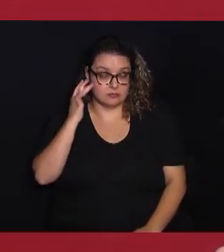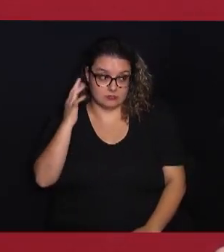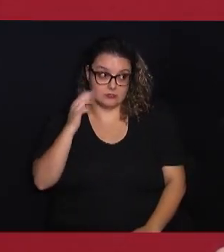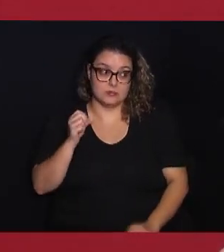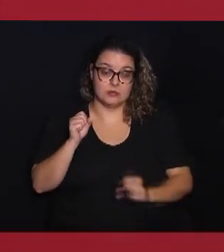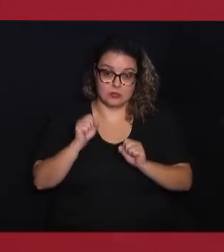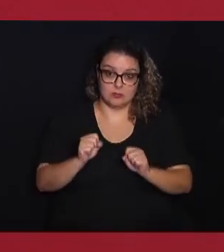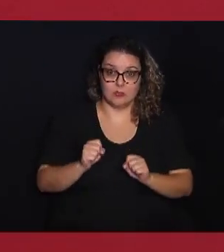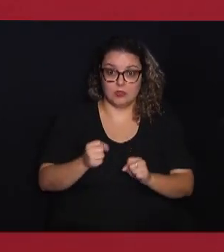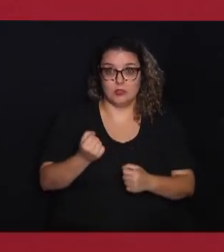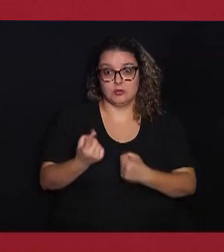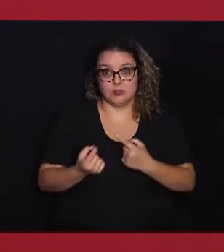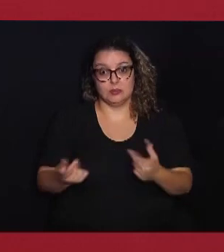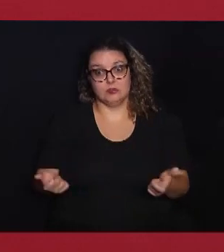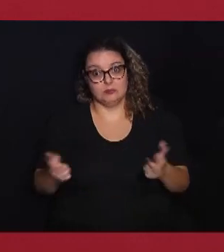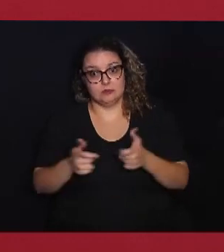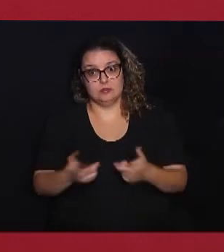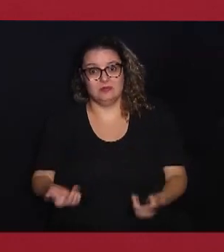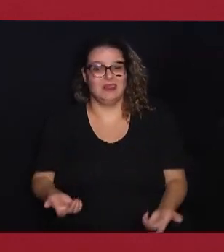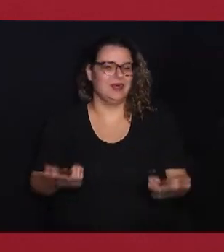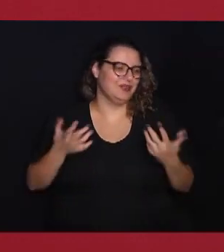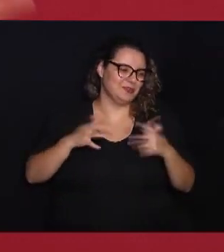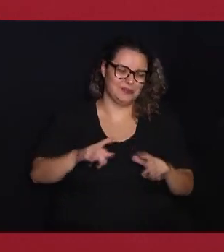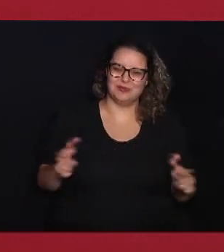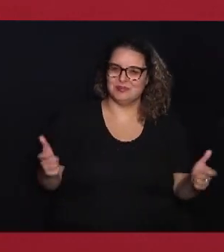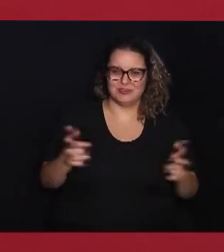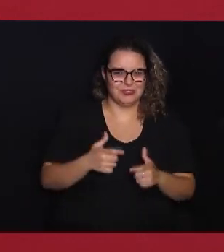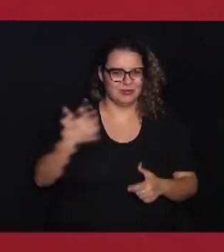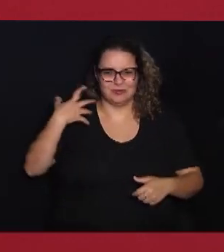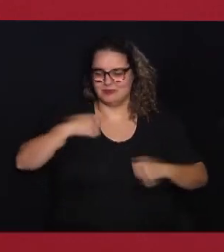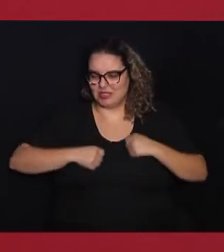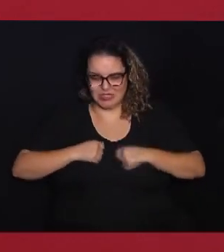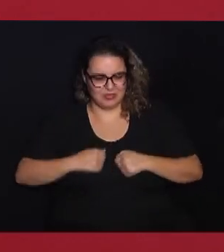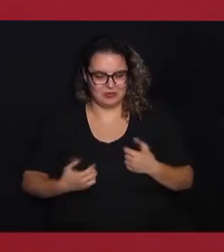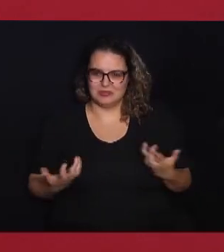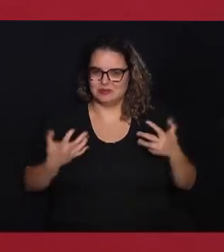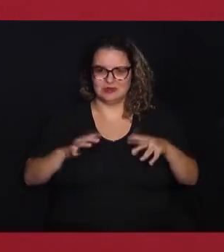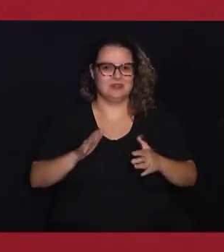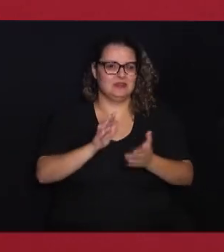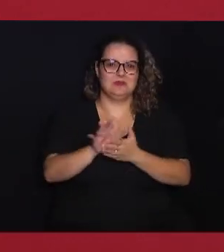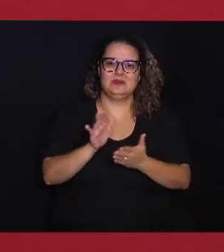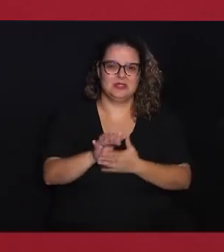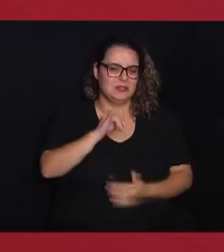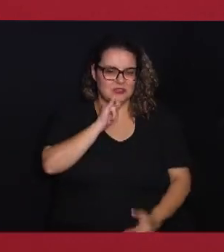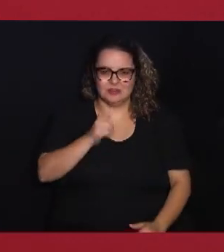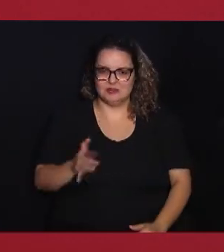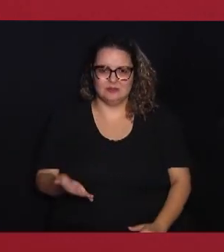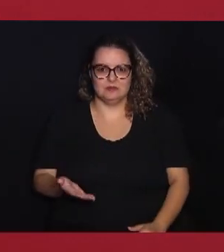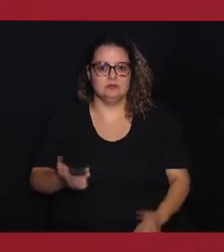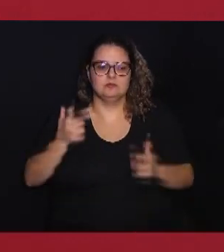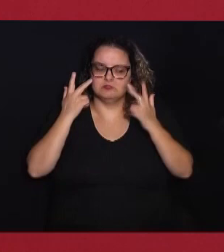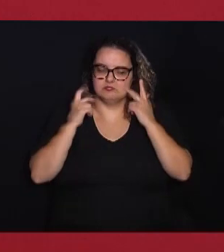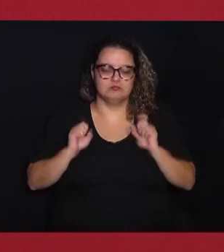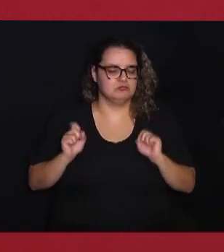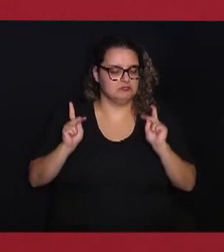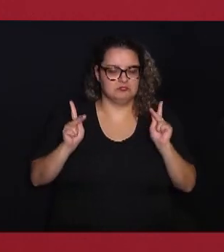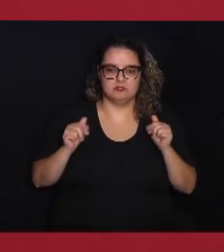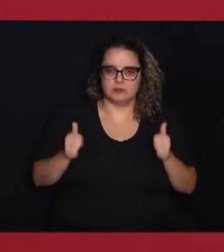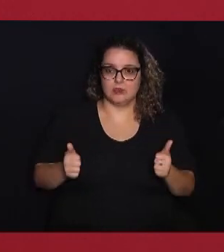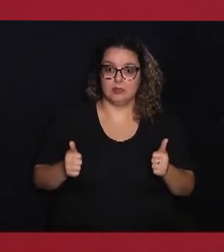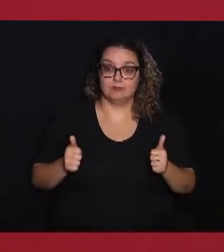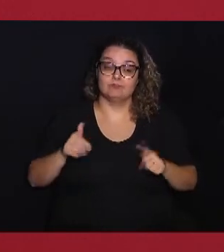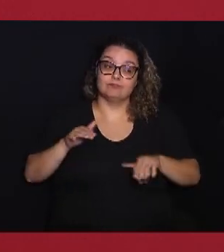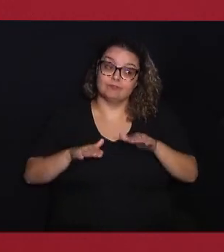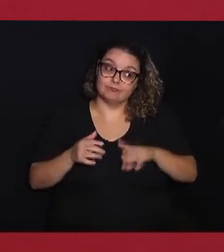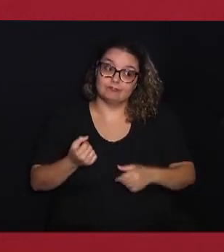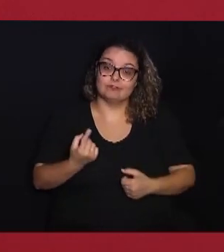tentar imaginar se pode fazer alguma redução. Ah, eu não quero reduzir no meu banho, eu não quero reduzir o meu consumo de energia elétrica? Tranquilo,